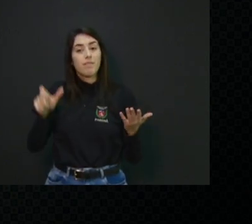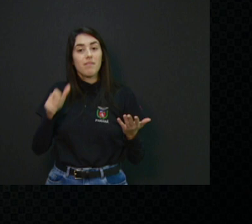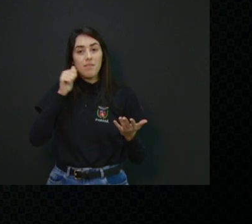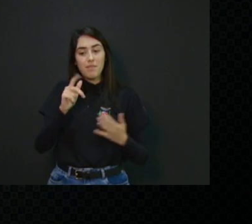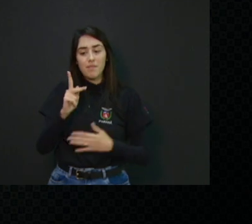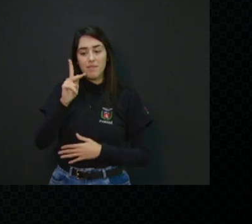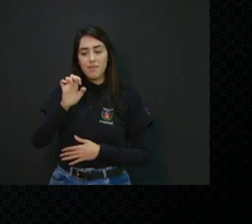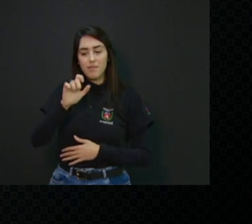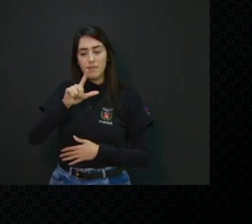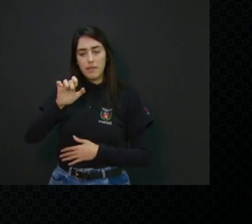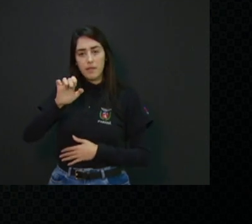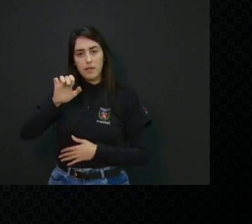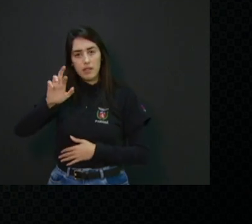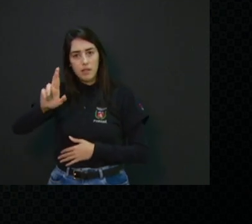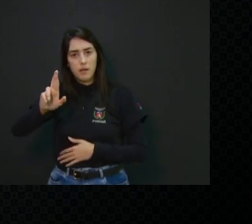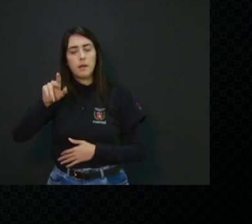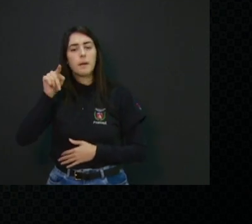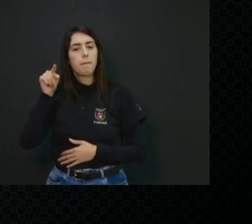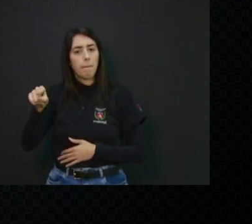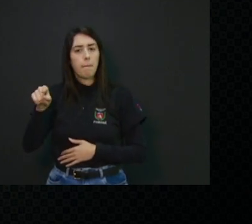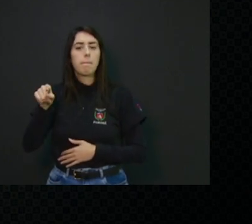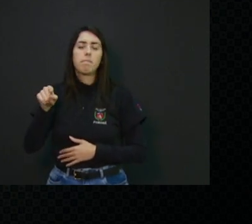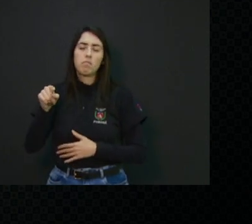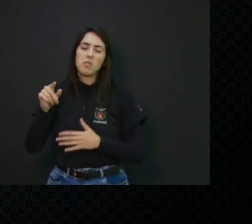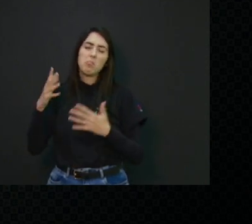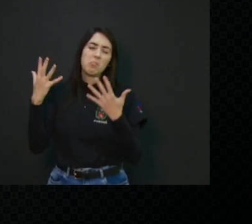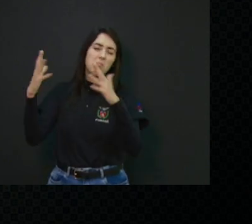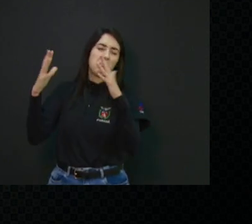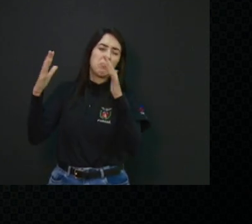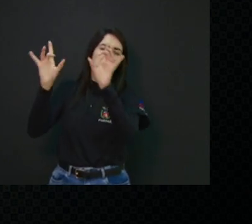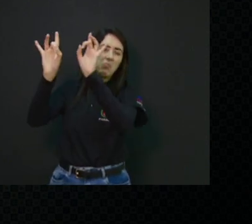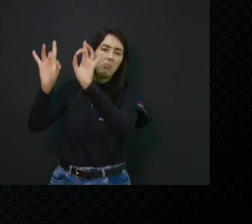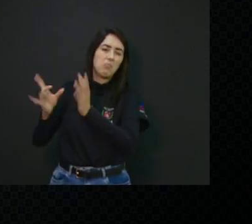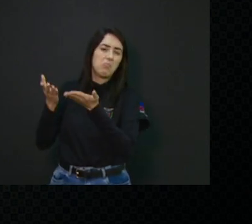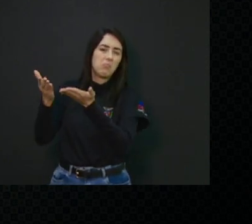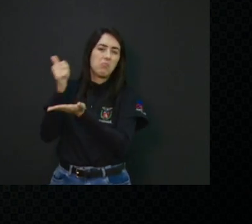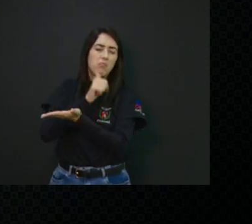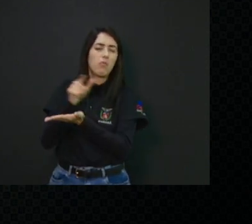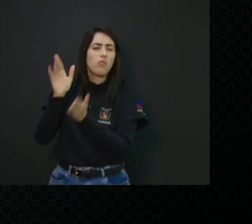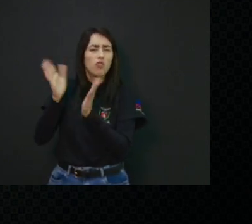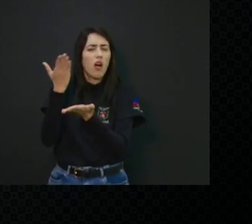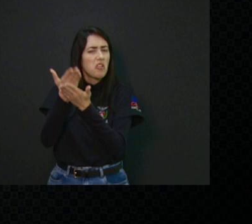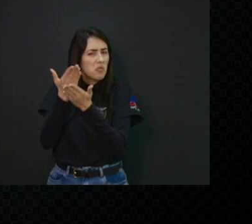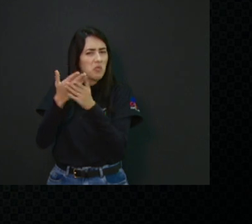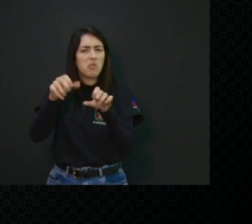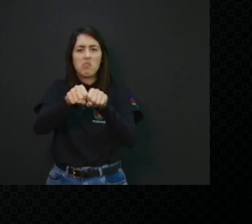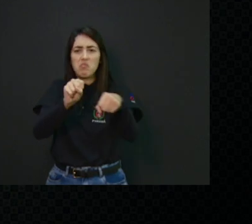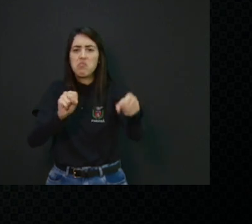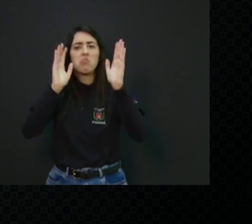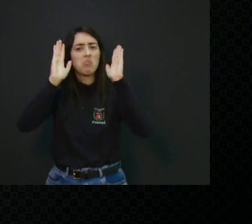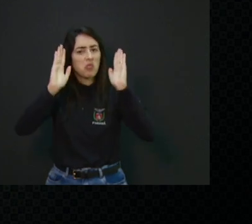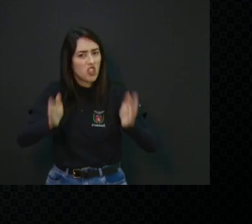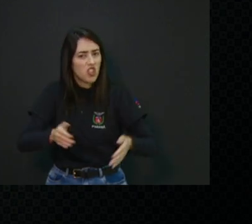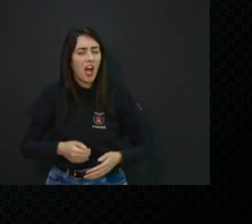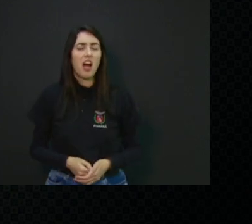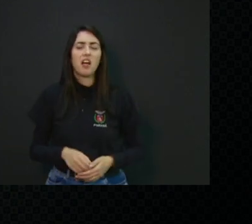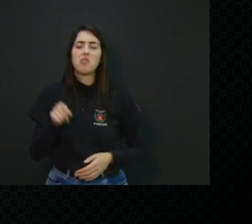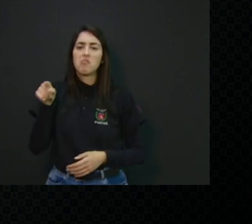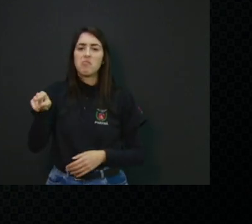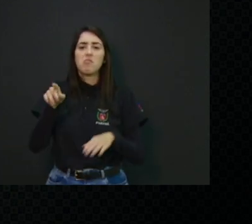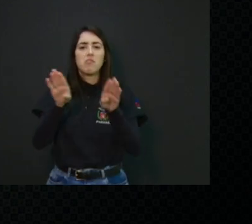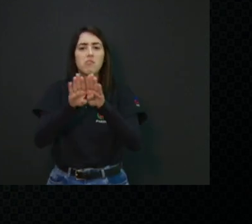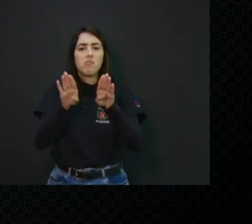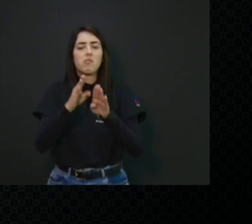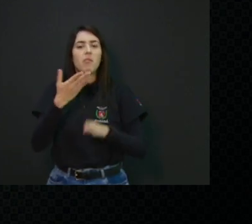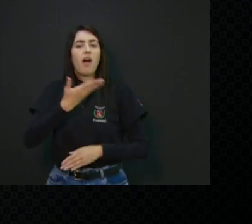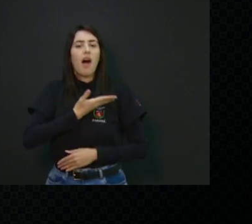tem todo o seu destaque, né? Ela graduou-se, ela foi amiga de